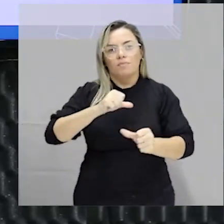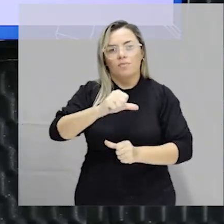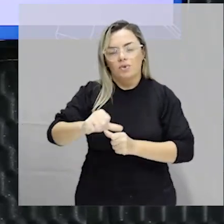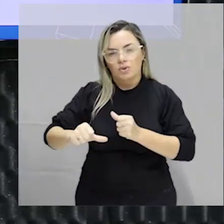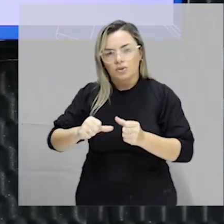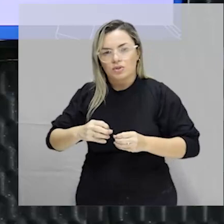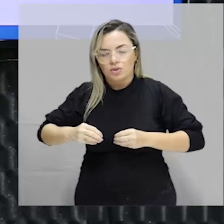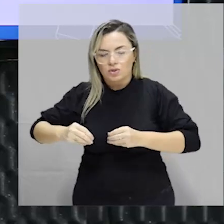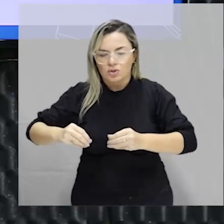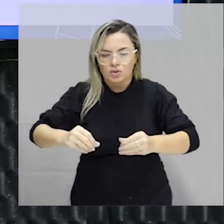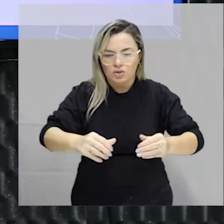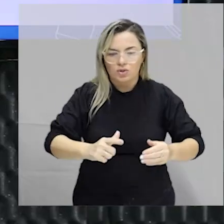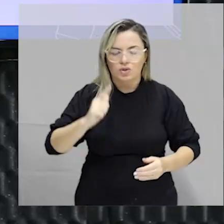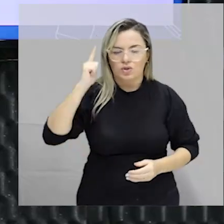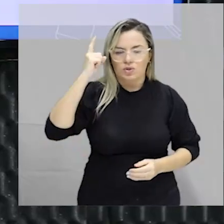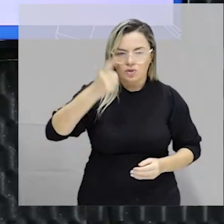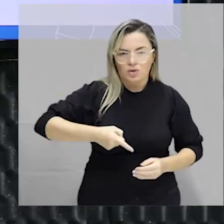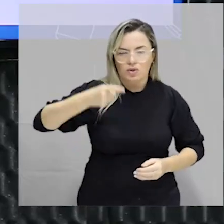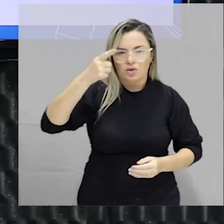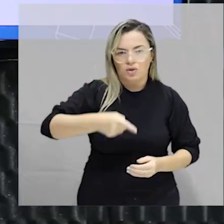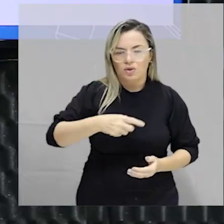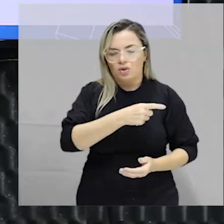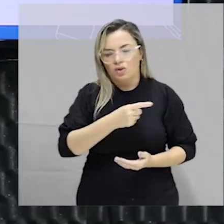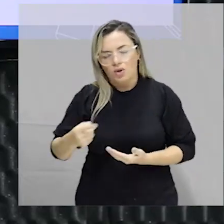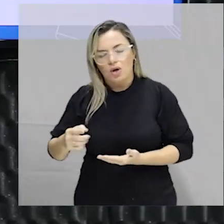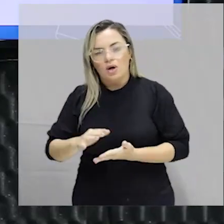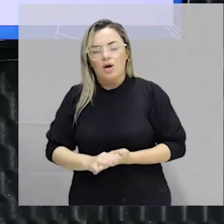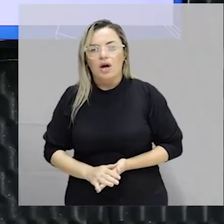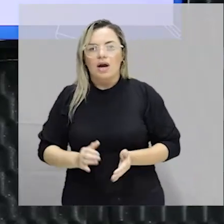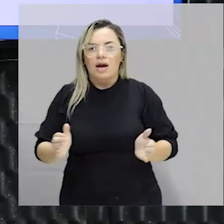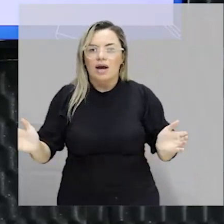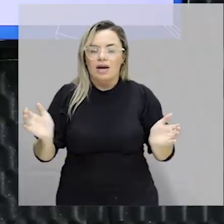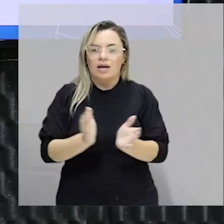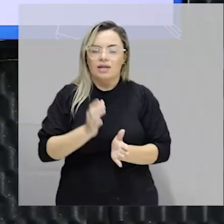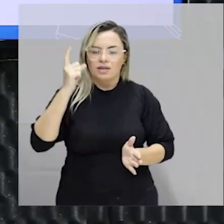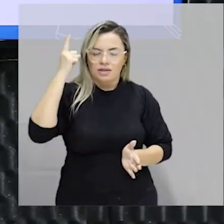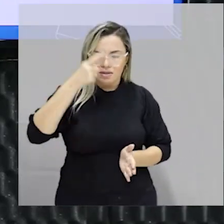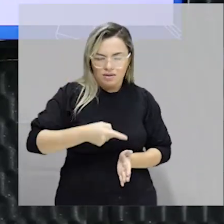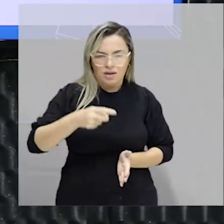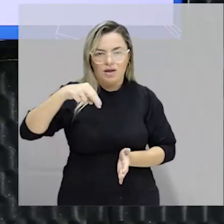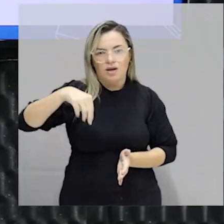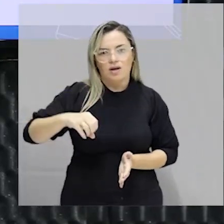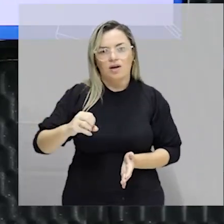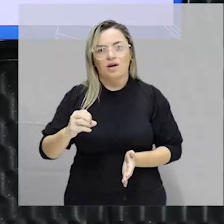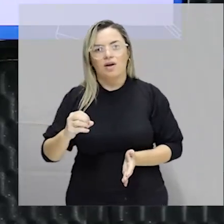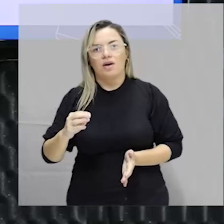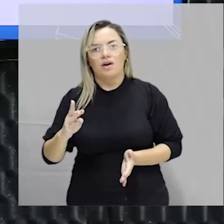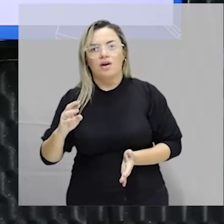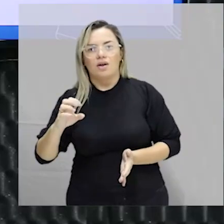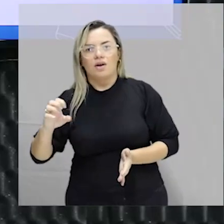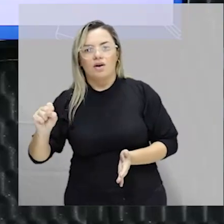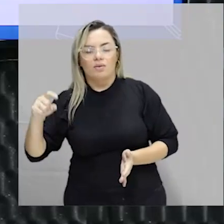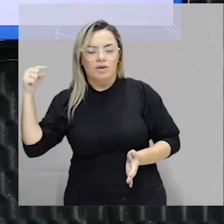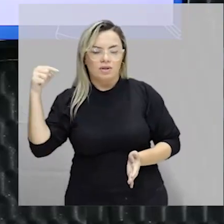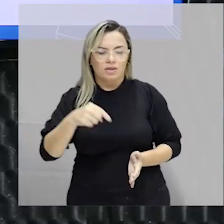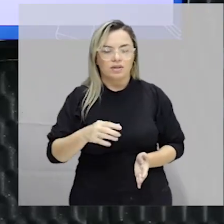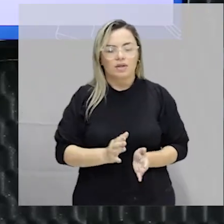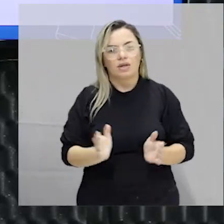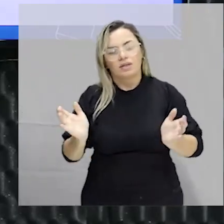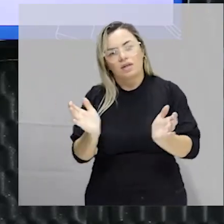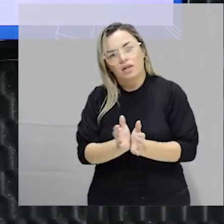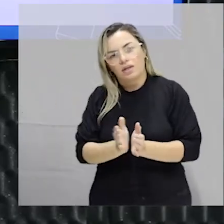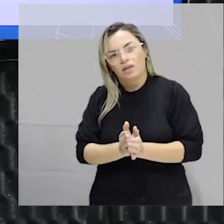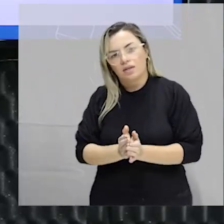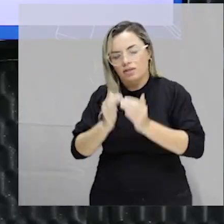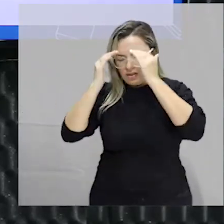feudalismo, a classe dominante são os nobres, são os senhores feudais, e a classe dominada são os servos, certo? Então essa